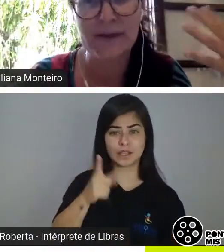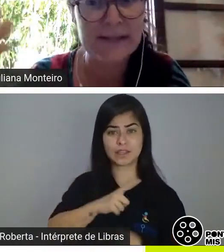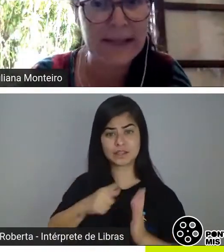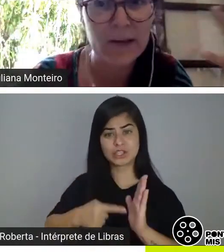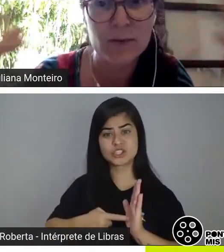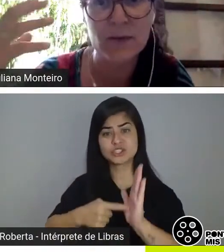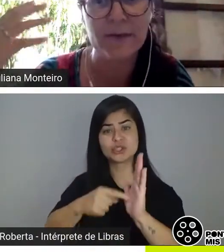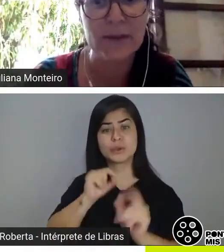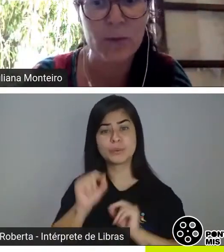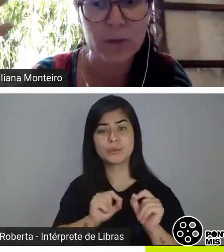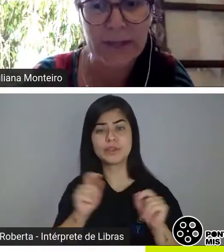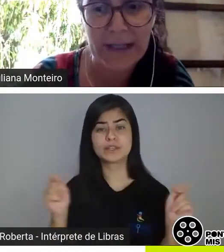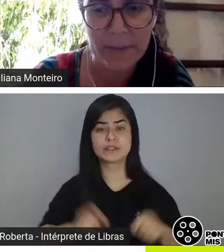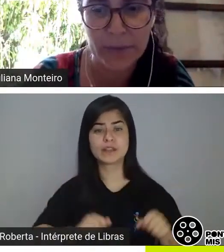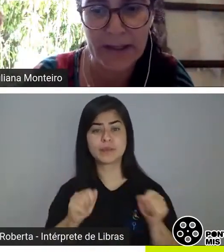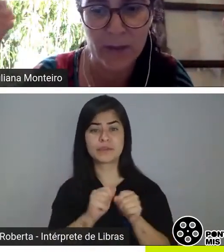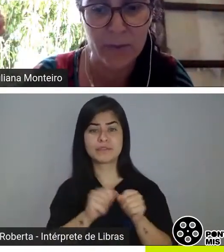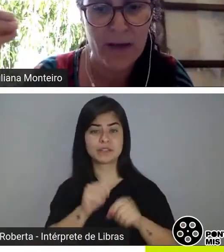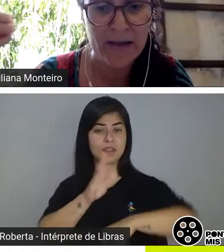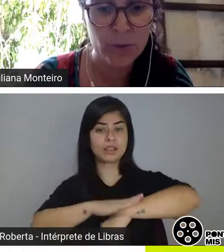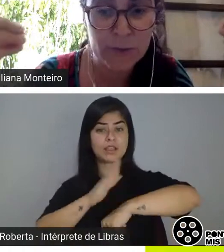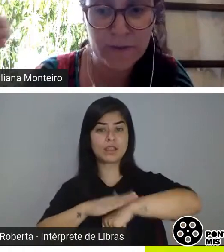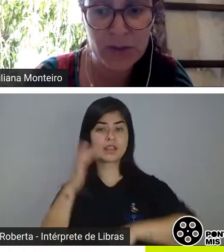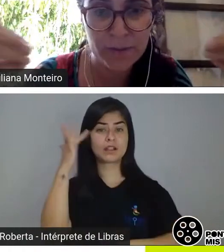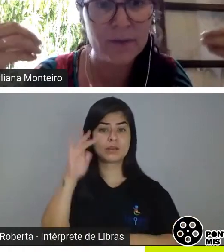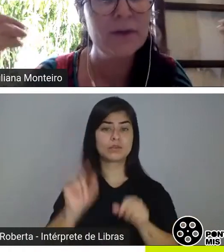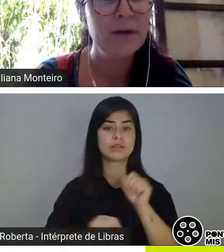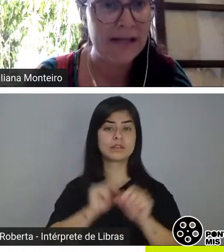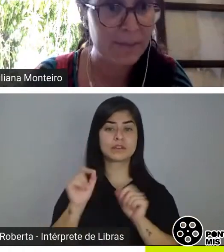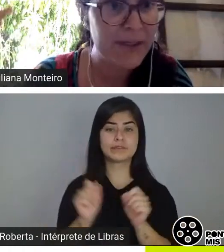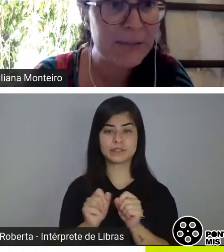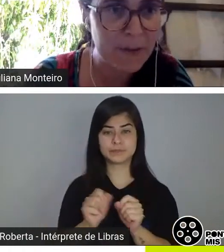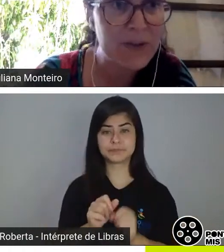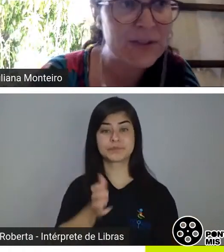do que eu posso fazer? Eu não sei o que fazer com o meu tempo, né?